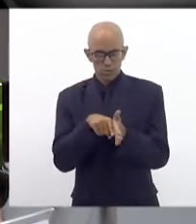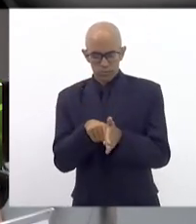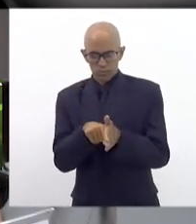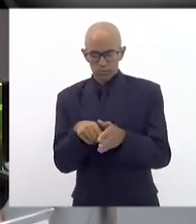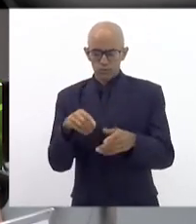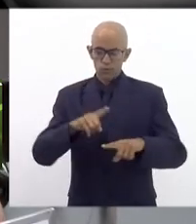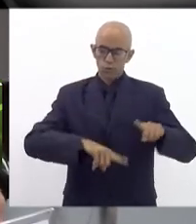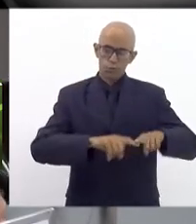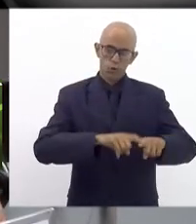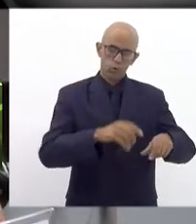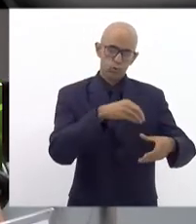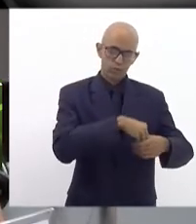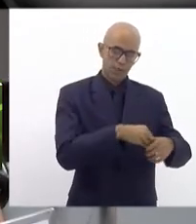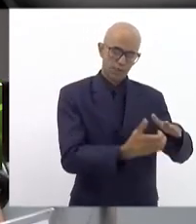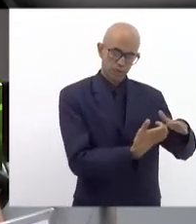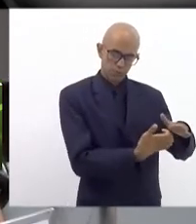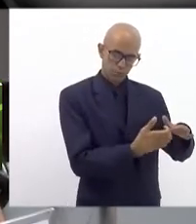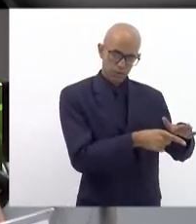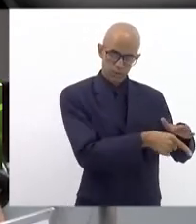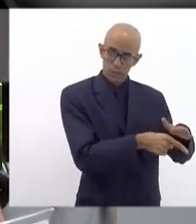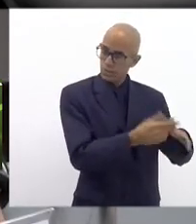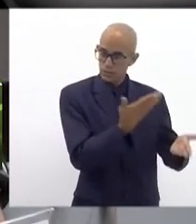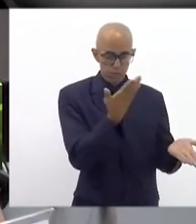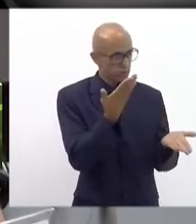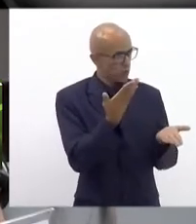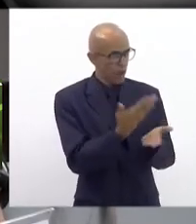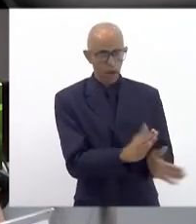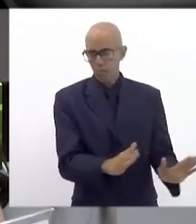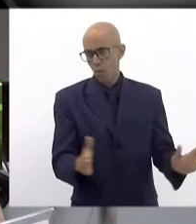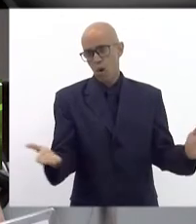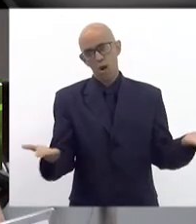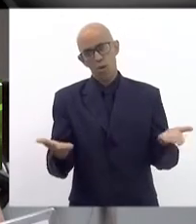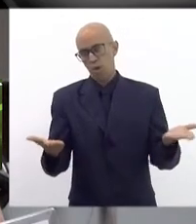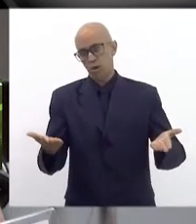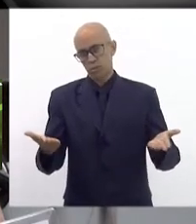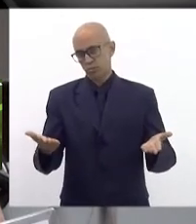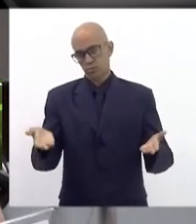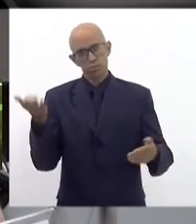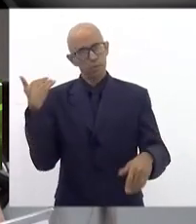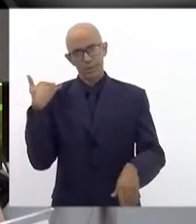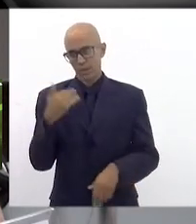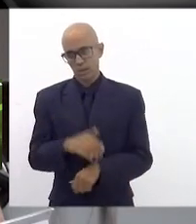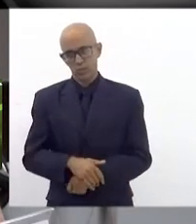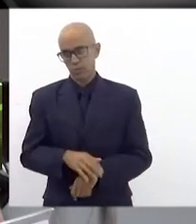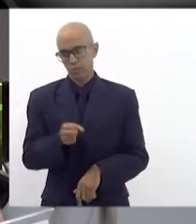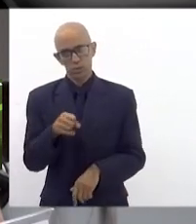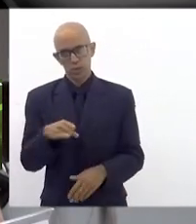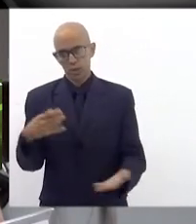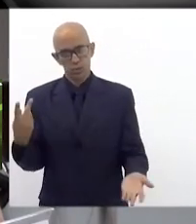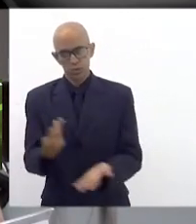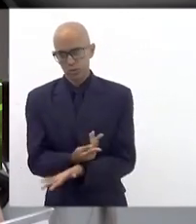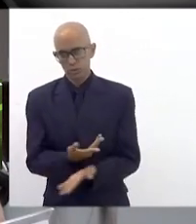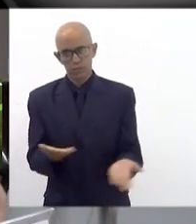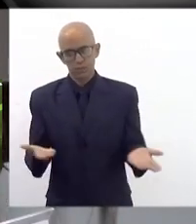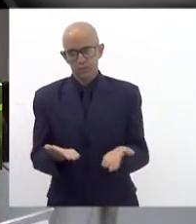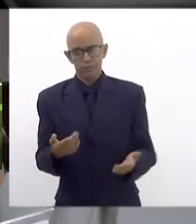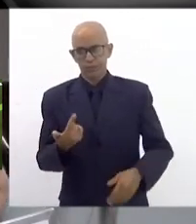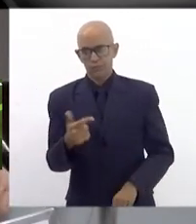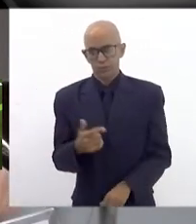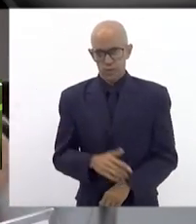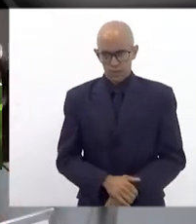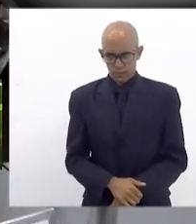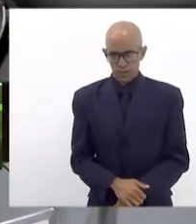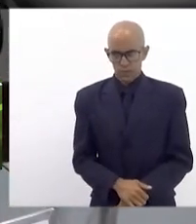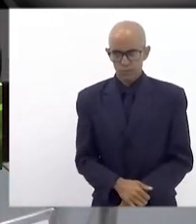empresas, que elas não atendiam. Esse mantra já está no passado. Se ele existiu, ele não existe mais desde a época que a academia